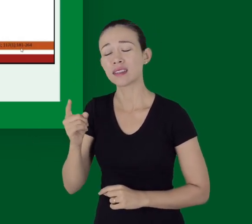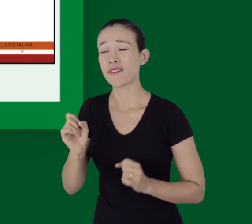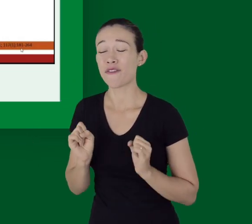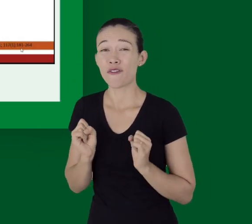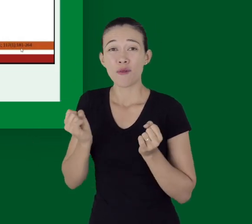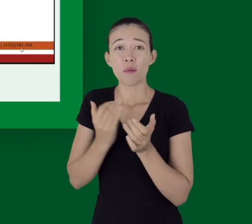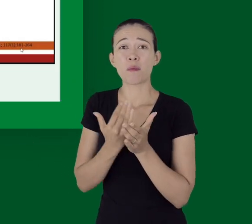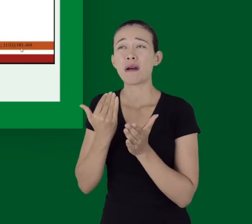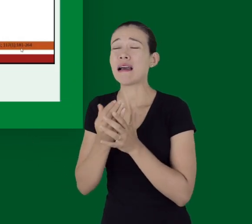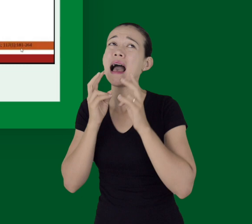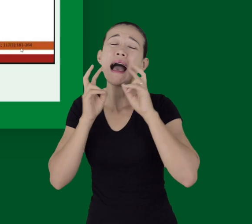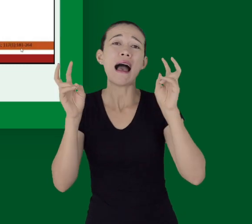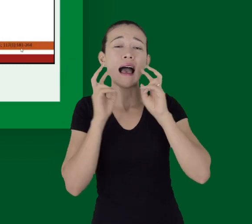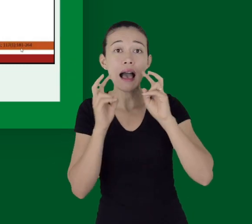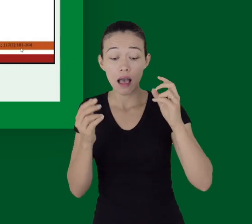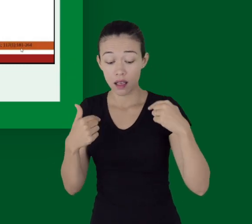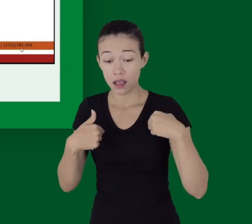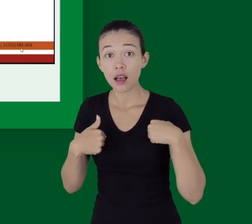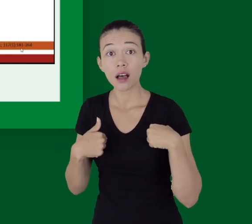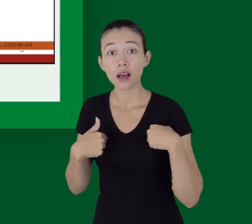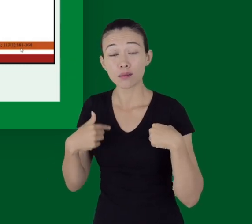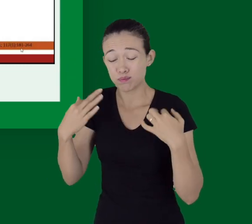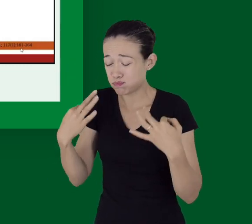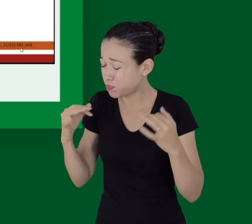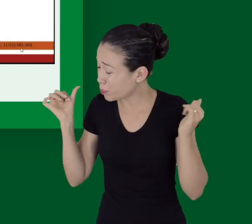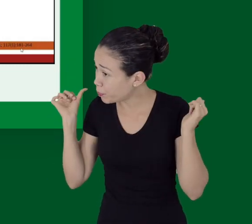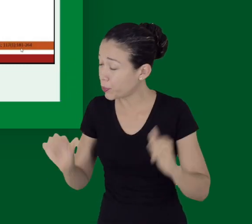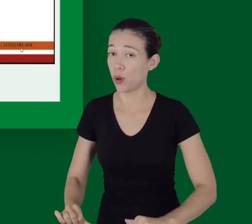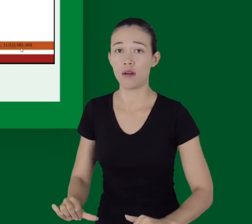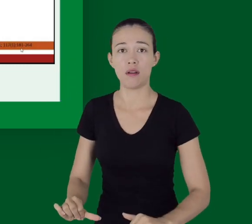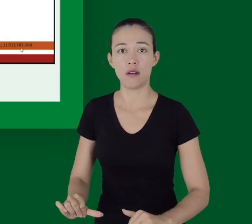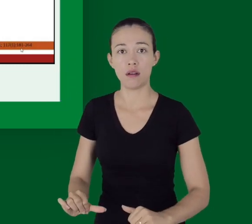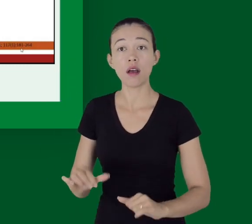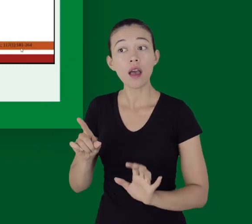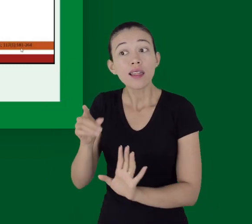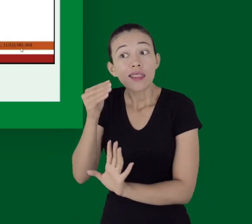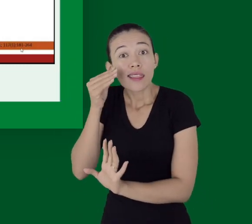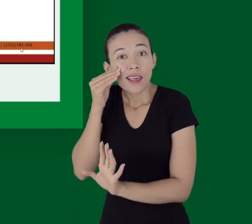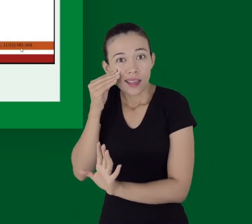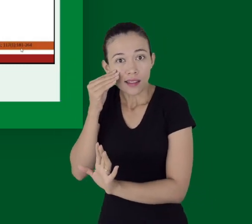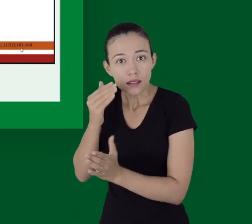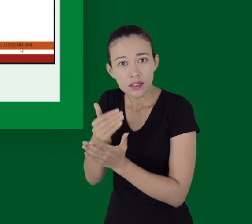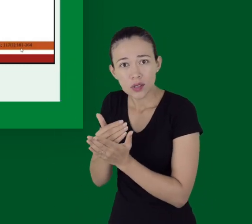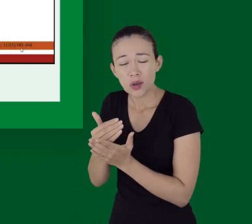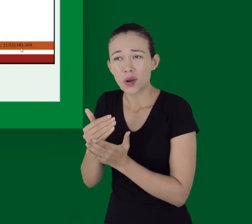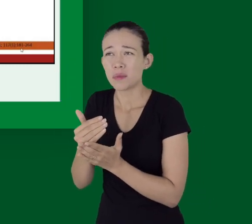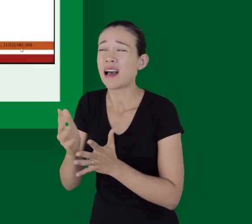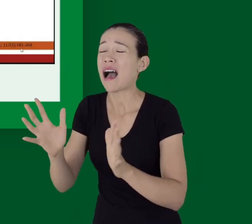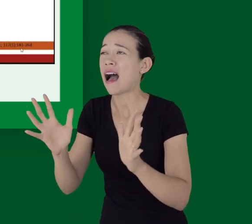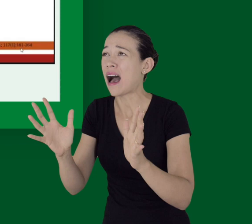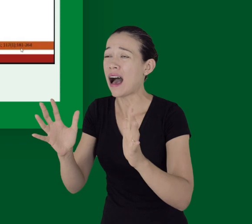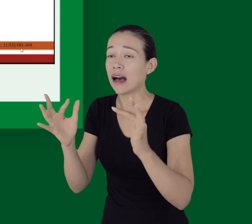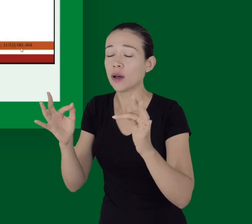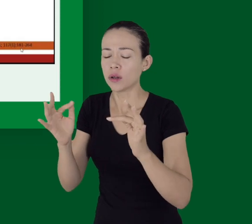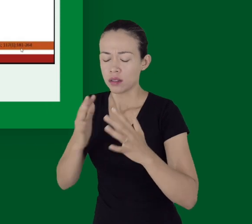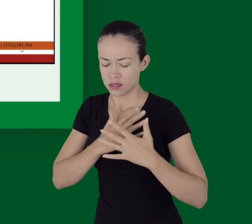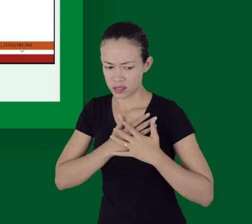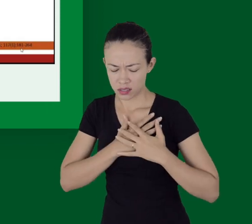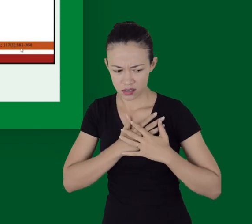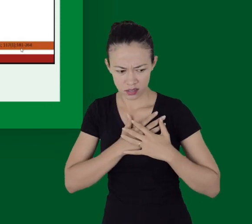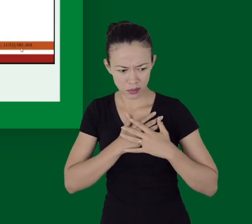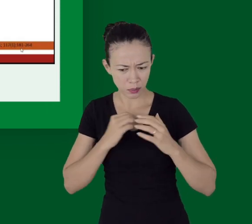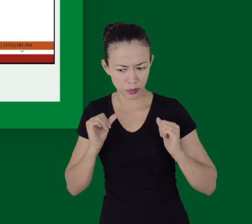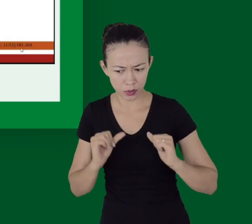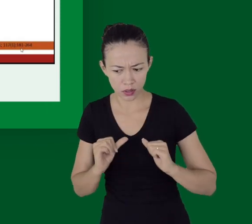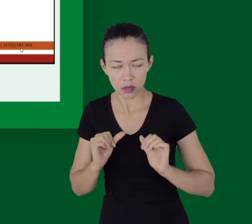mais quieto, mais menos responsivo, mas ainda está consciente. O que a gente normalmente faz?